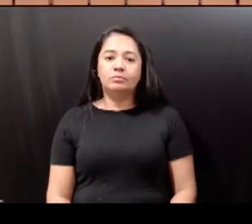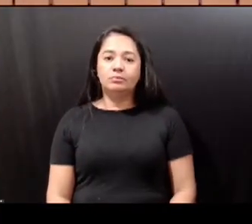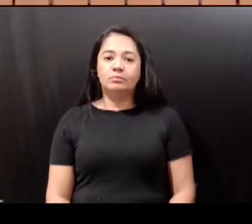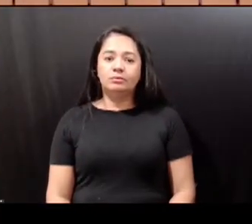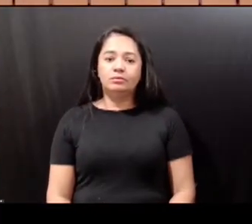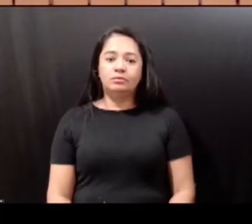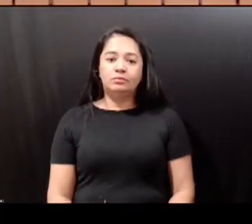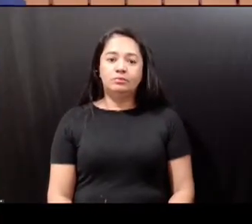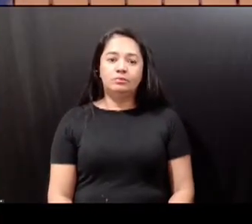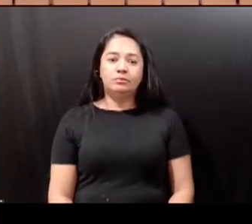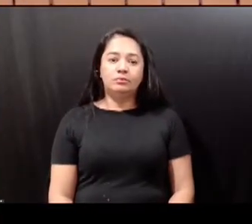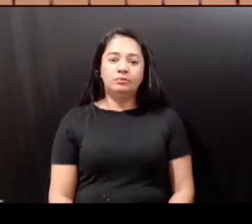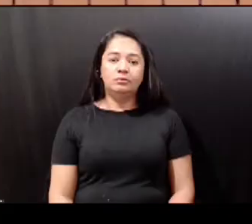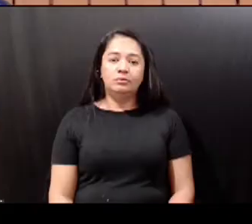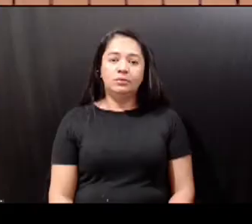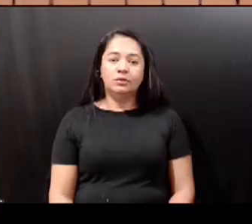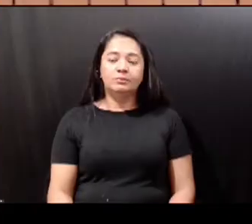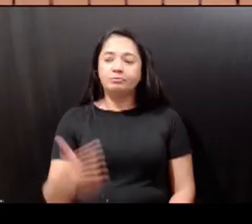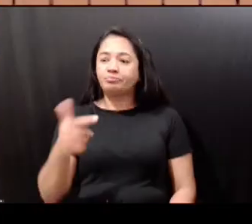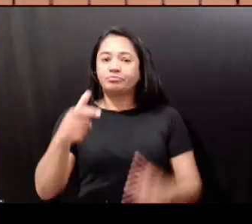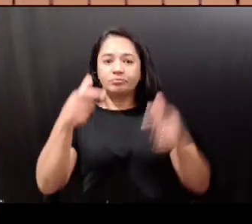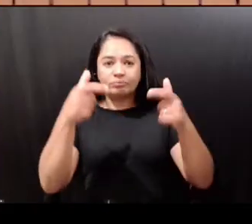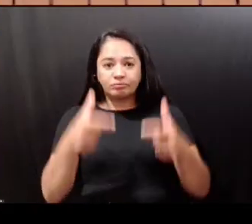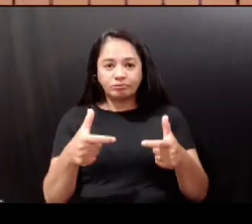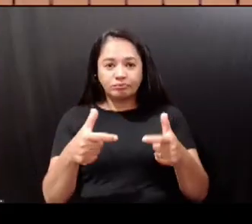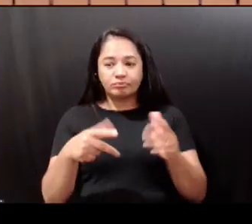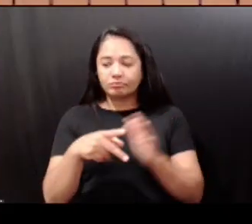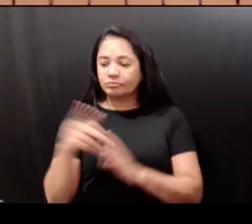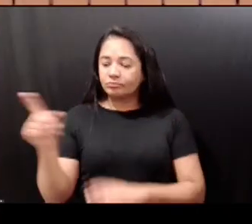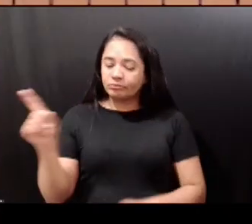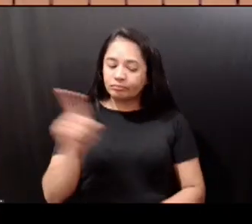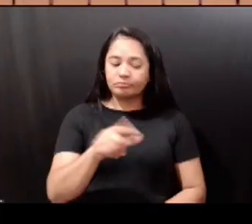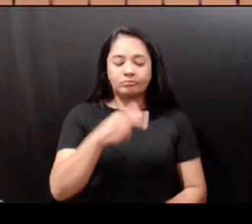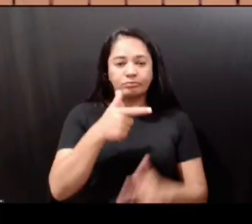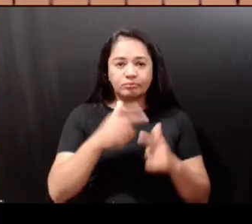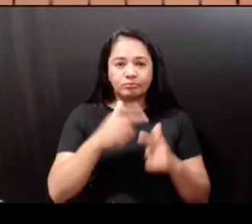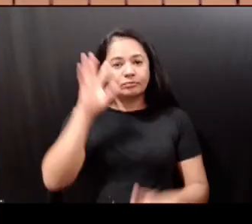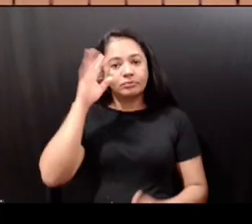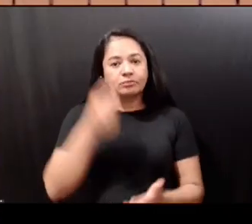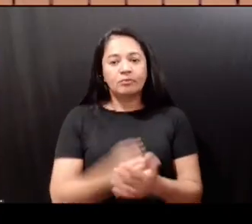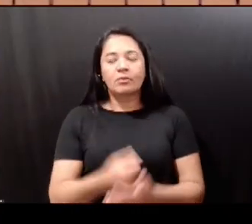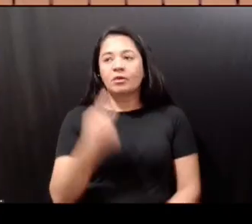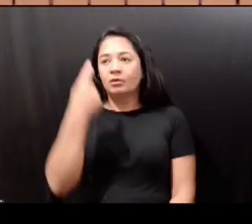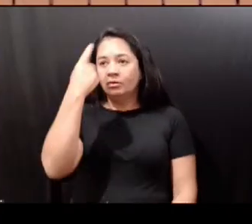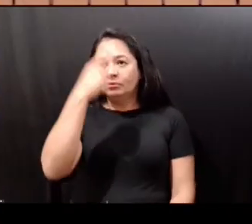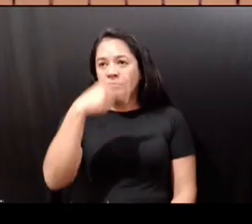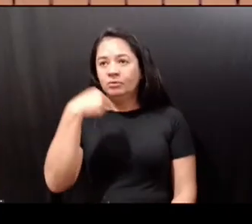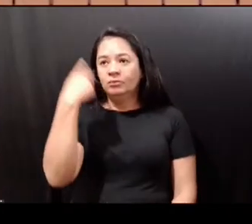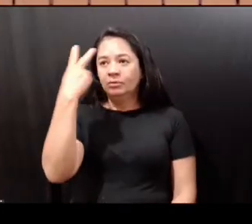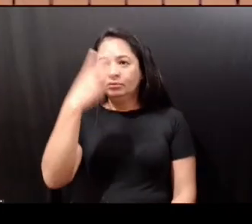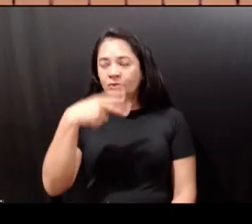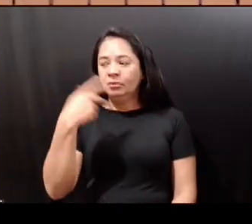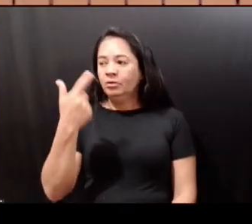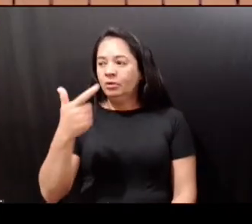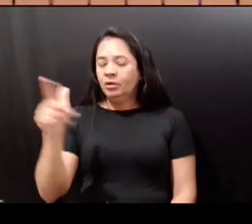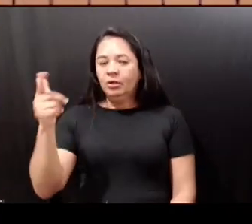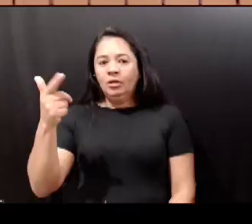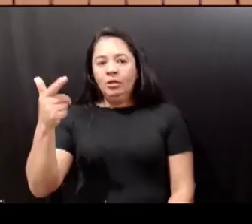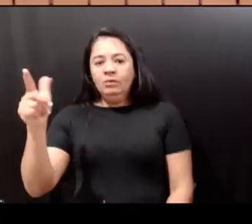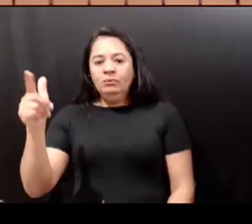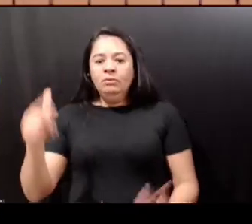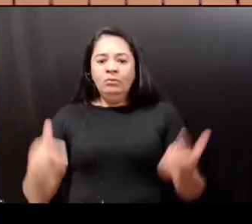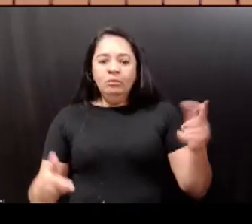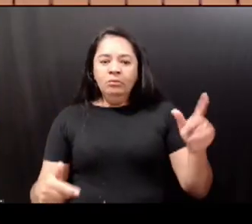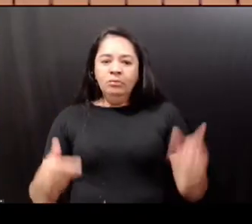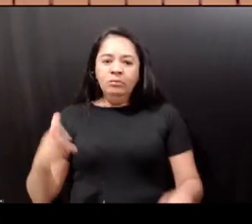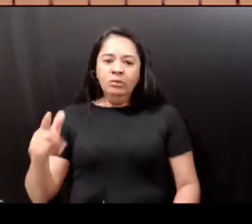local físico para a pessoa ir resolver o problema dela. Fica ali 1 hora no telefone, passa para outro, passa para outro, passa para outro, acaba